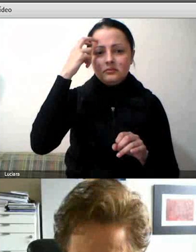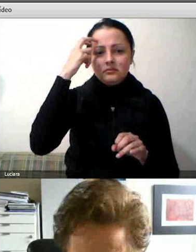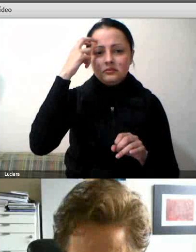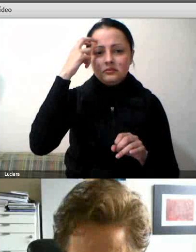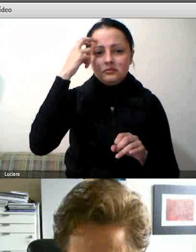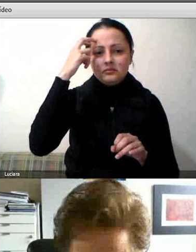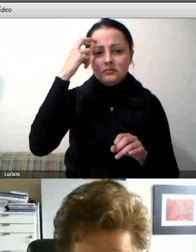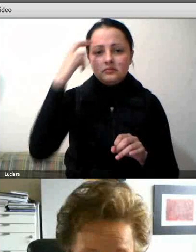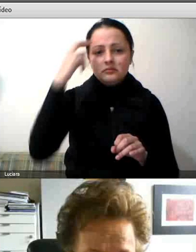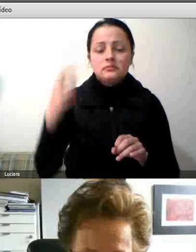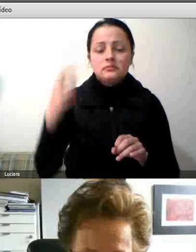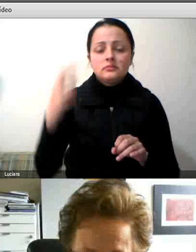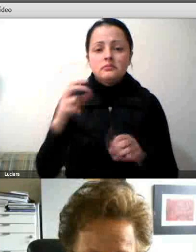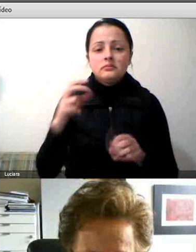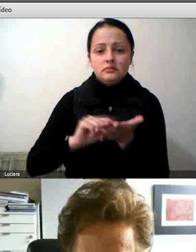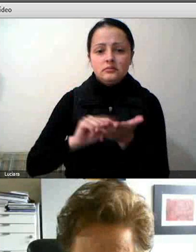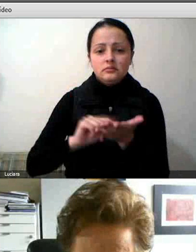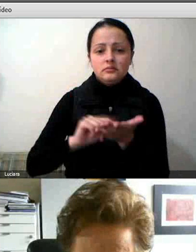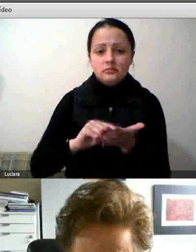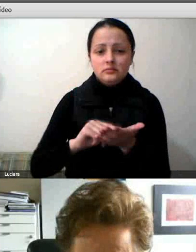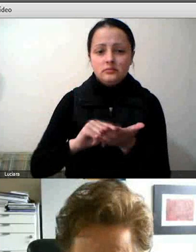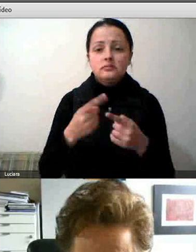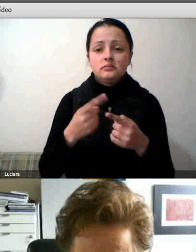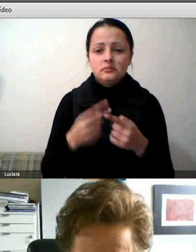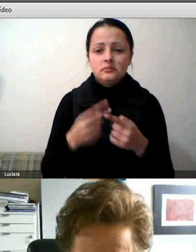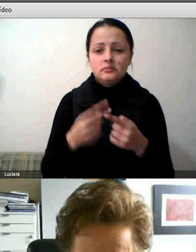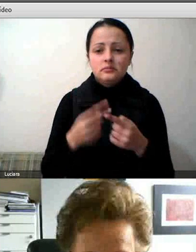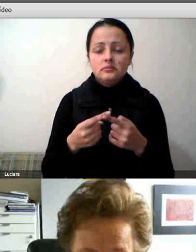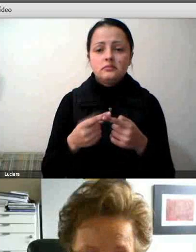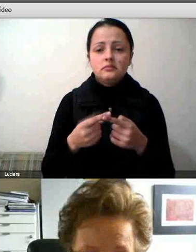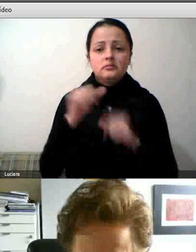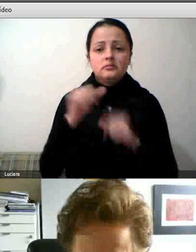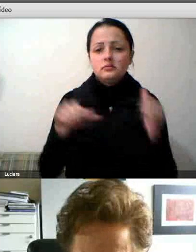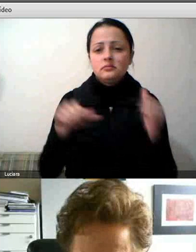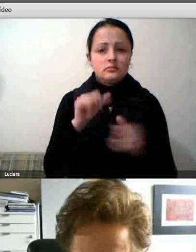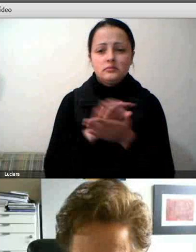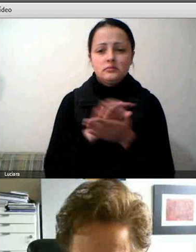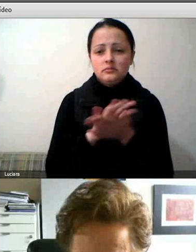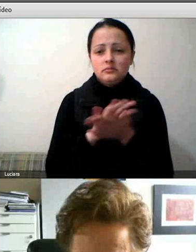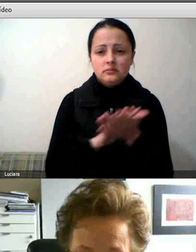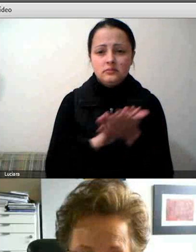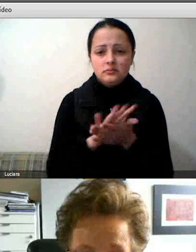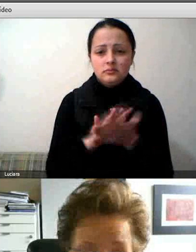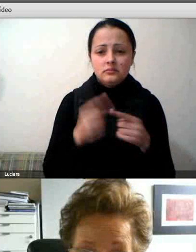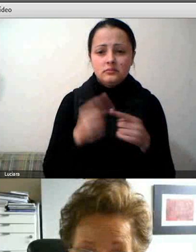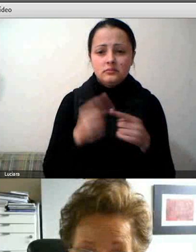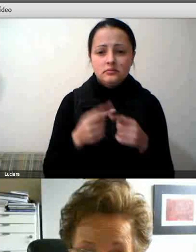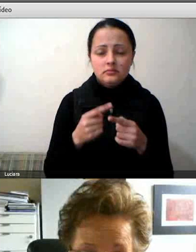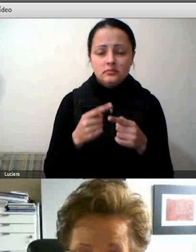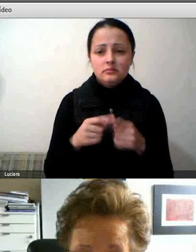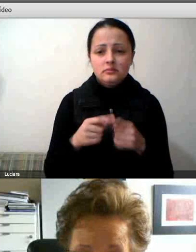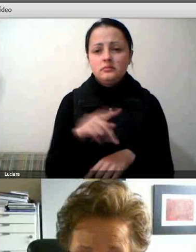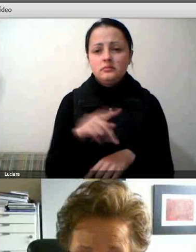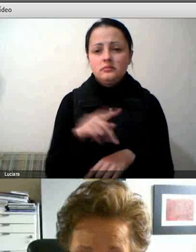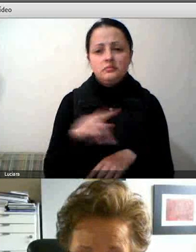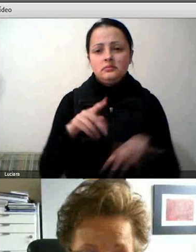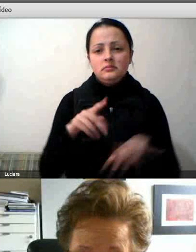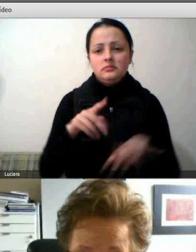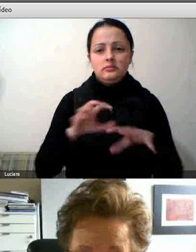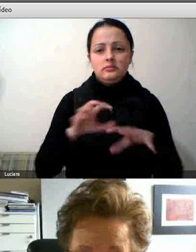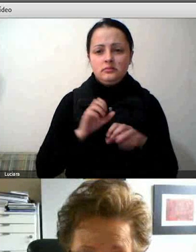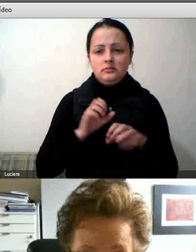digital? Não é introduzir tecnologia digital na escola, porque essa introdução na escola que